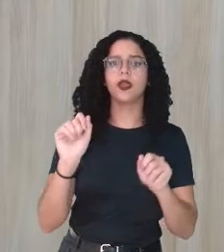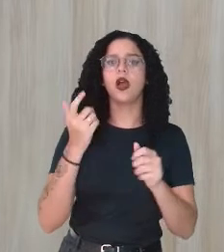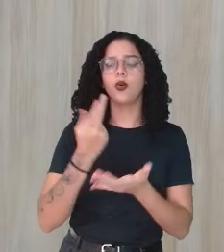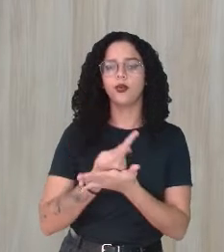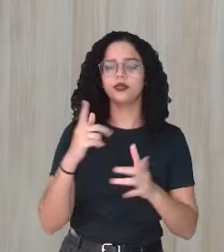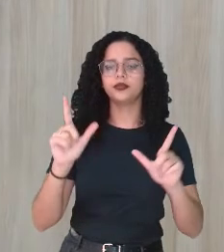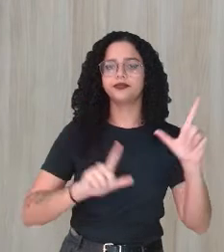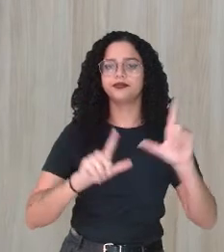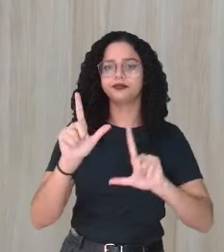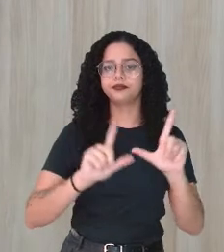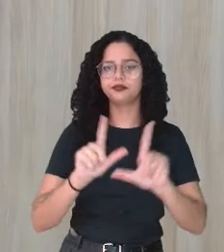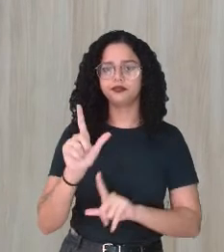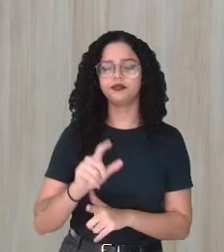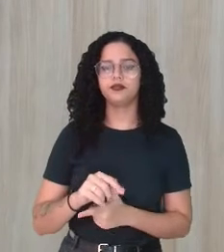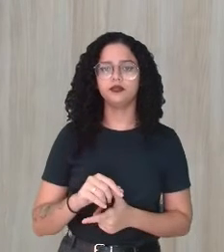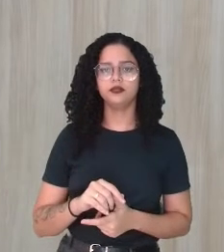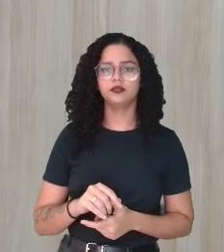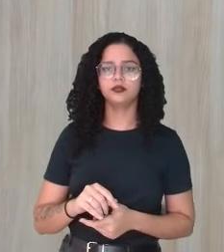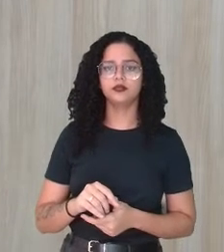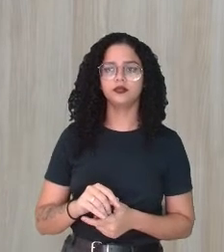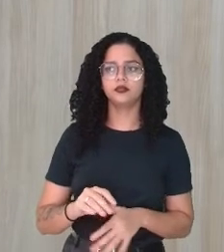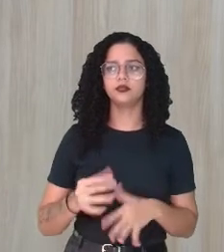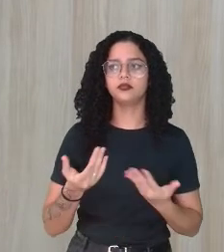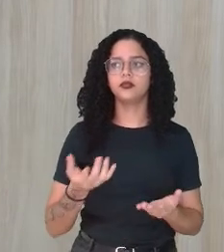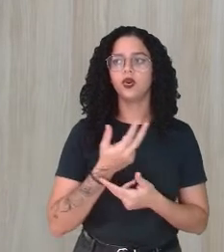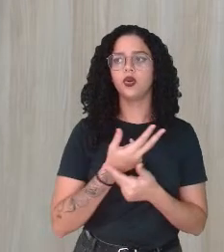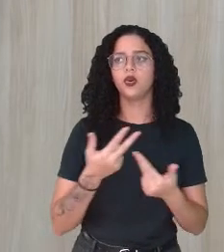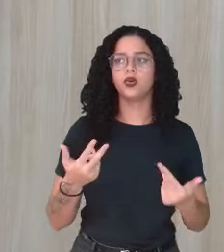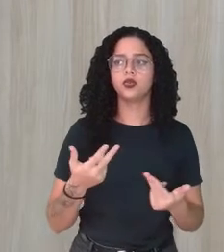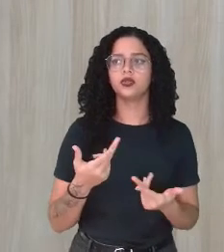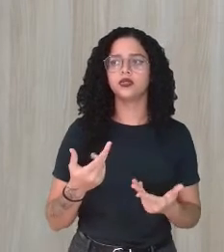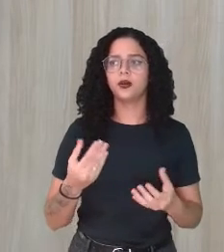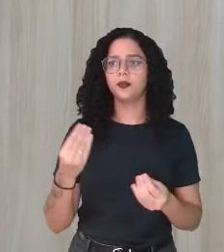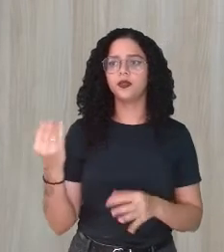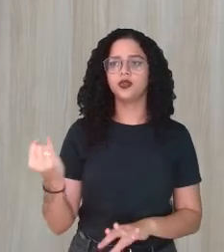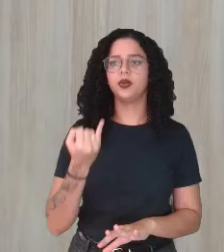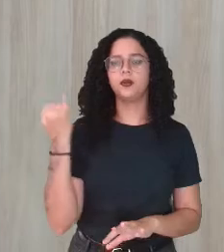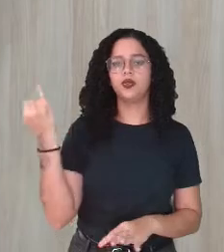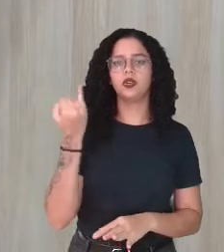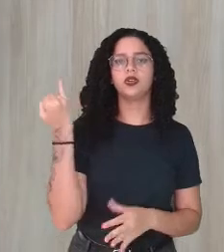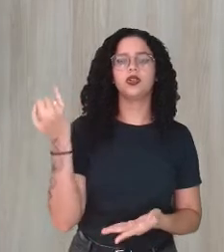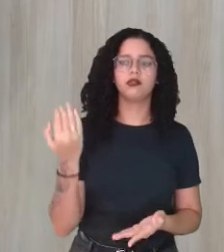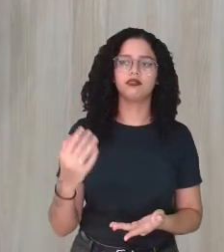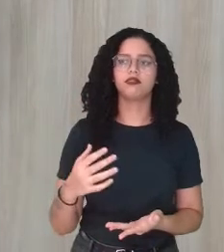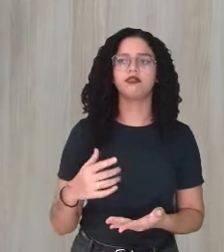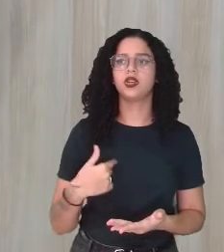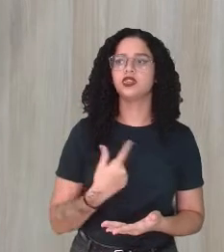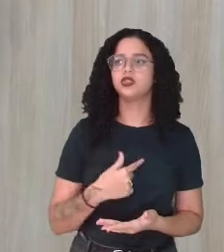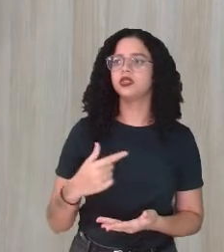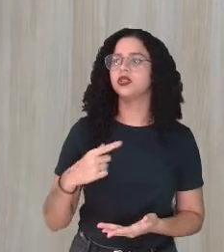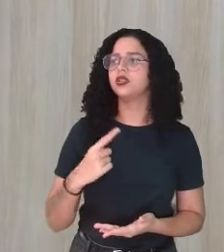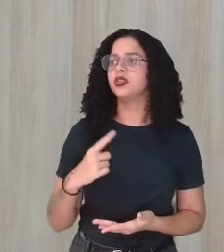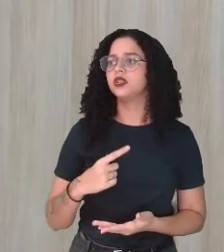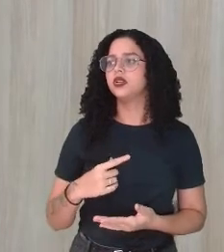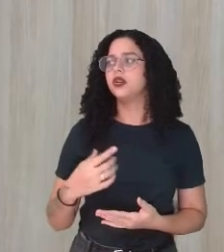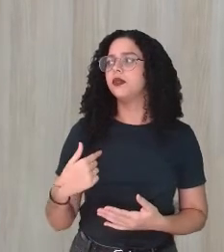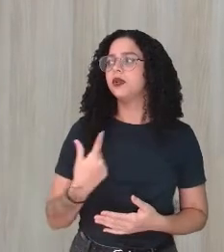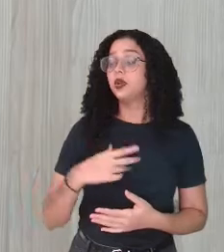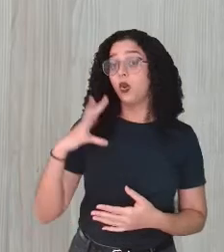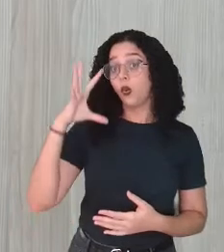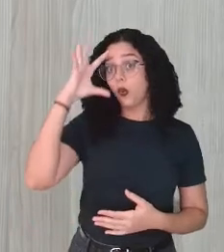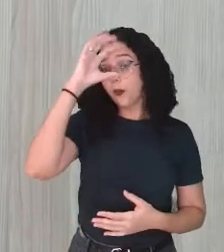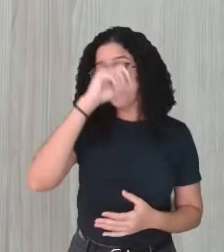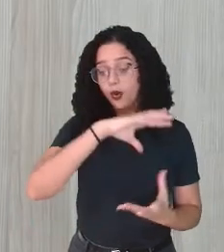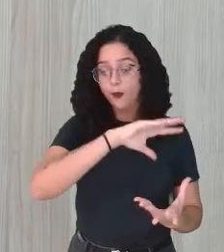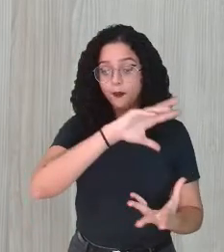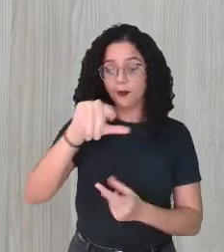transmissão chegue até você, tá? Então, são coisinhas aí super importantes que a gente tem. É para a gente compreender o mundo à